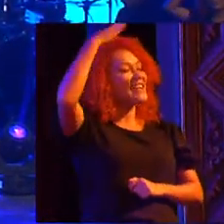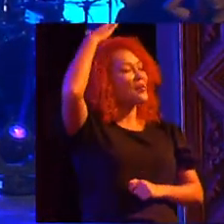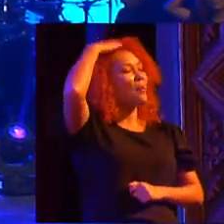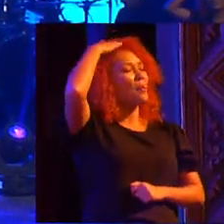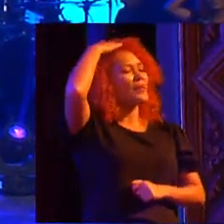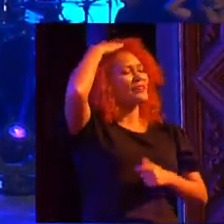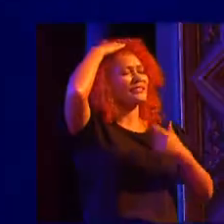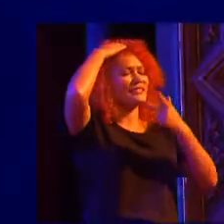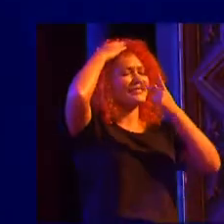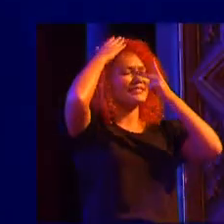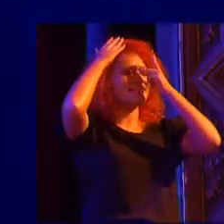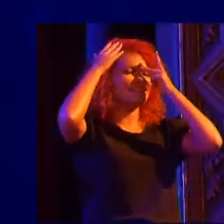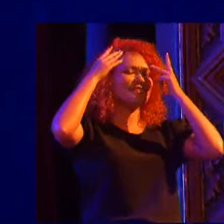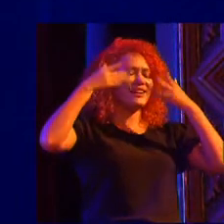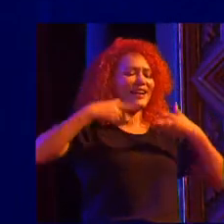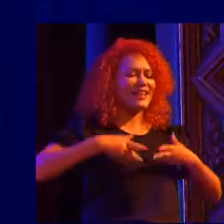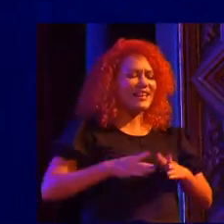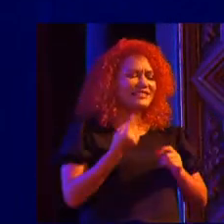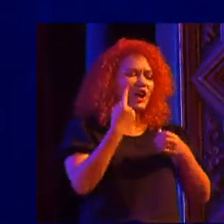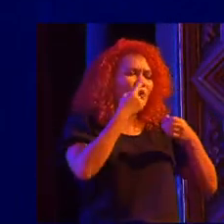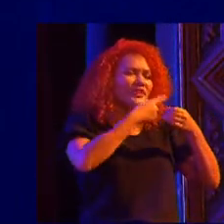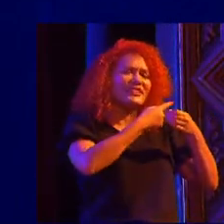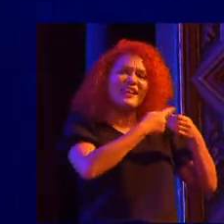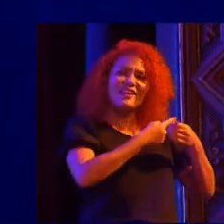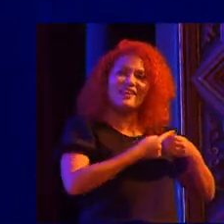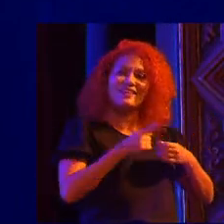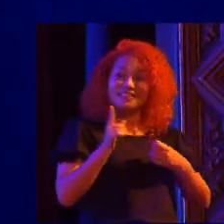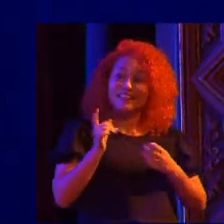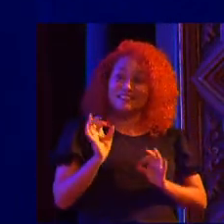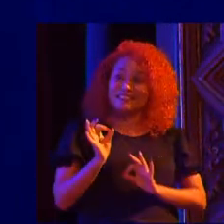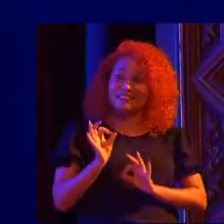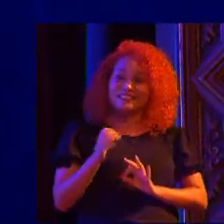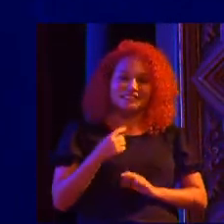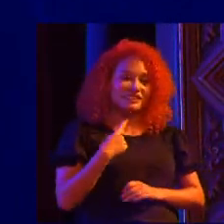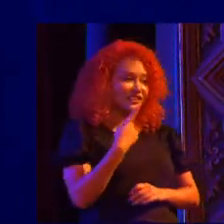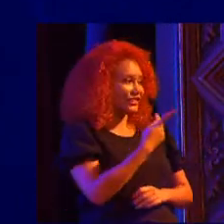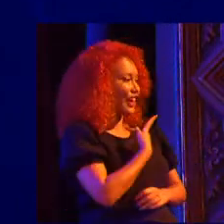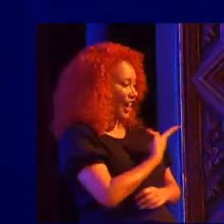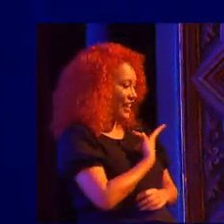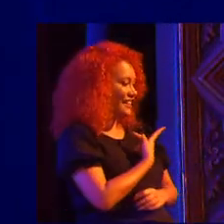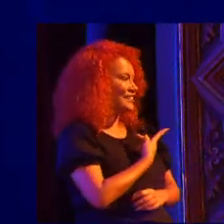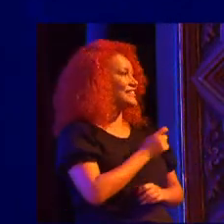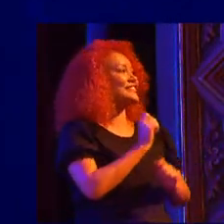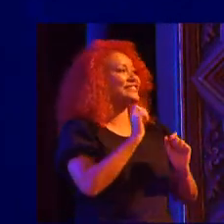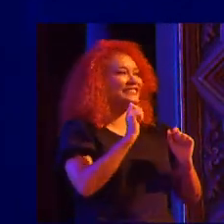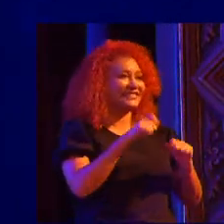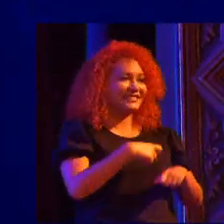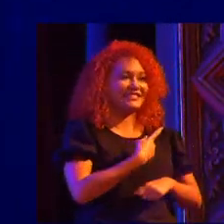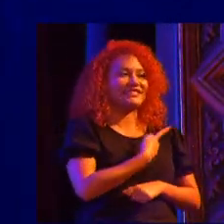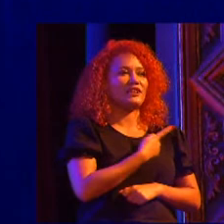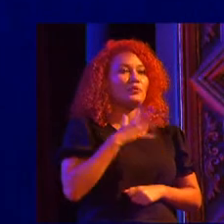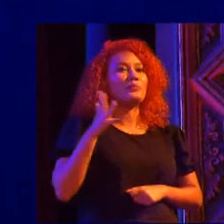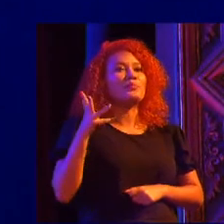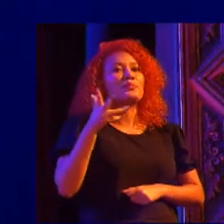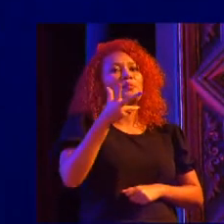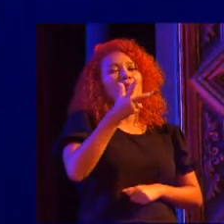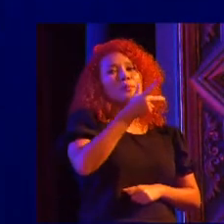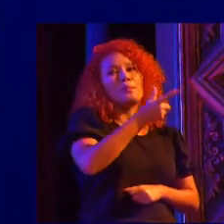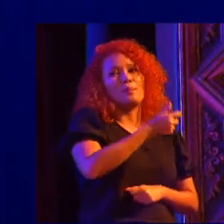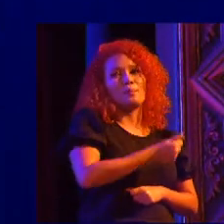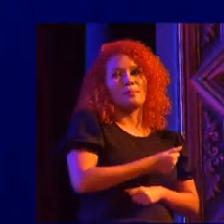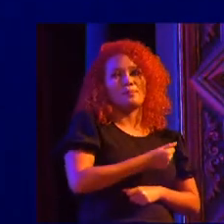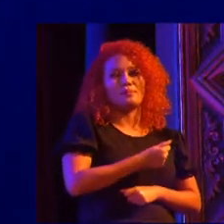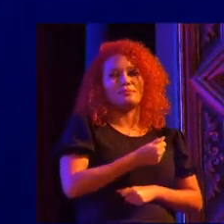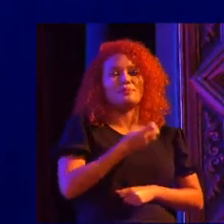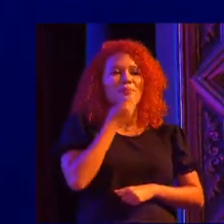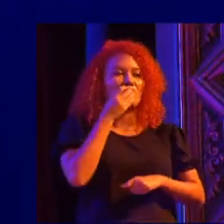como alguém que nasceu no interior, né, minha linda? Nós, né? Uma maravilha a gente estar aqui. Oi, Cabinho Soate,